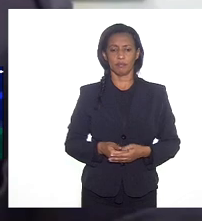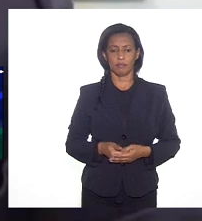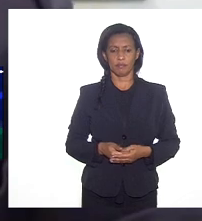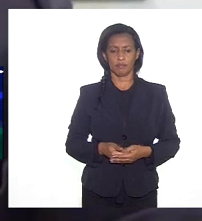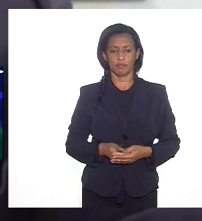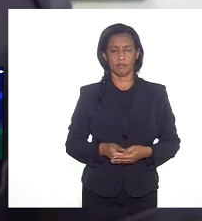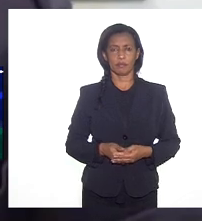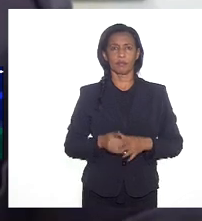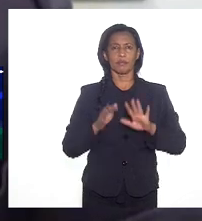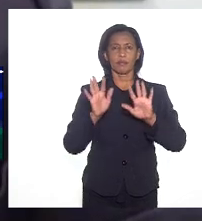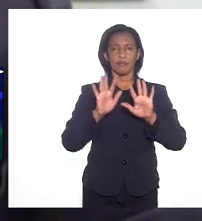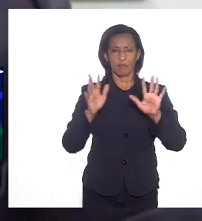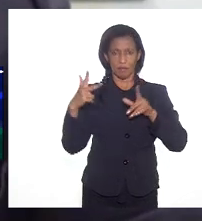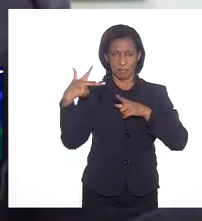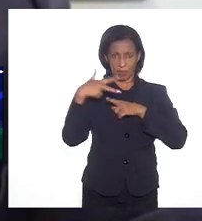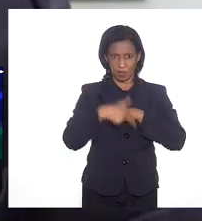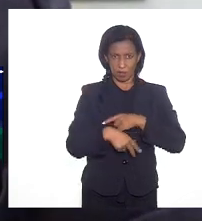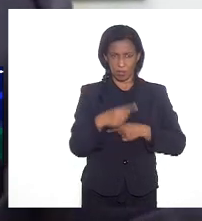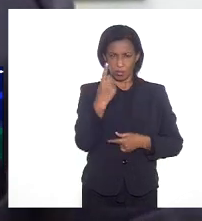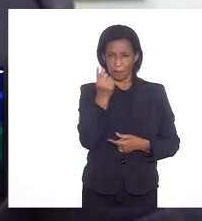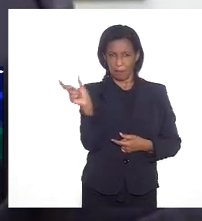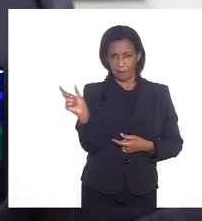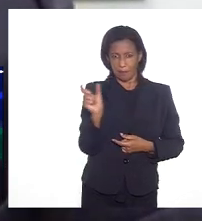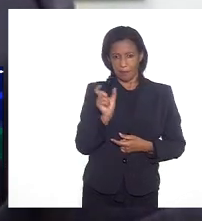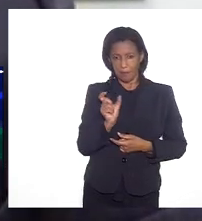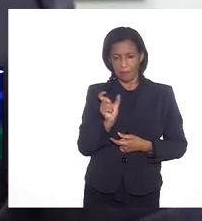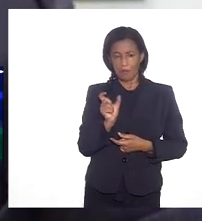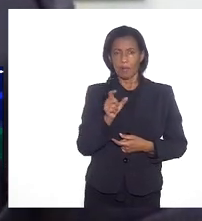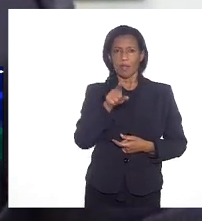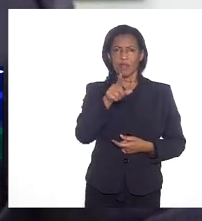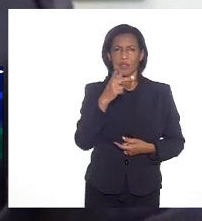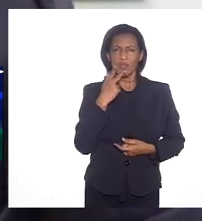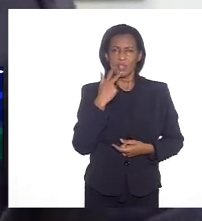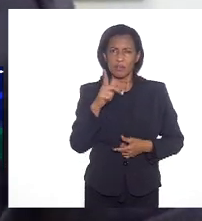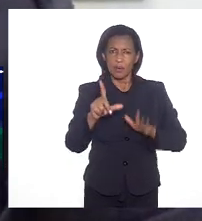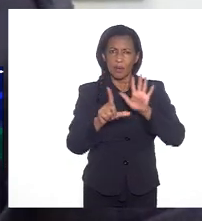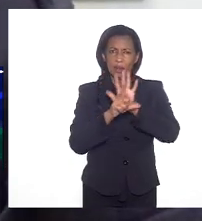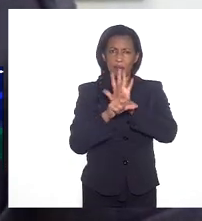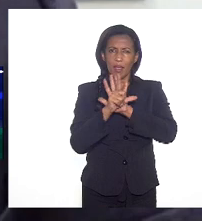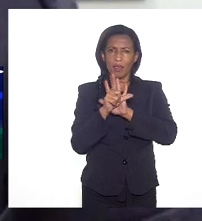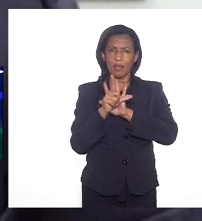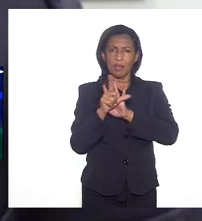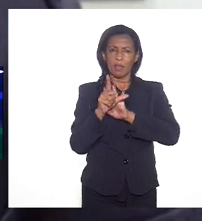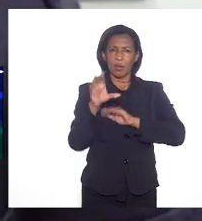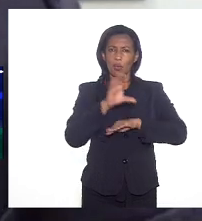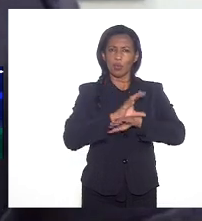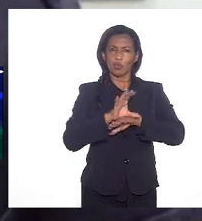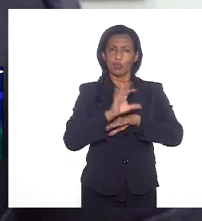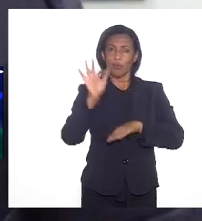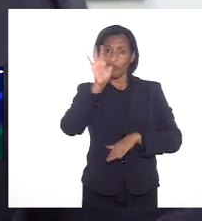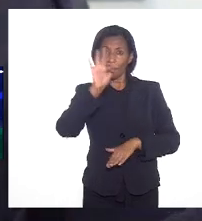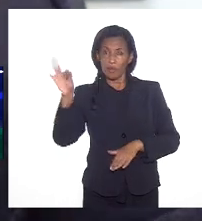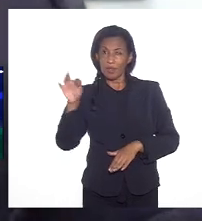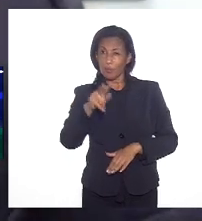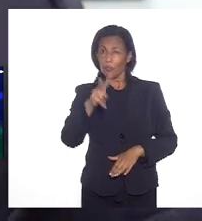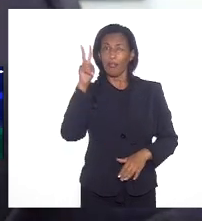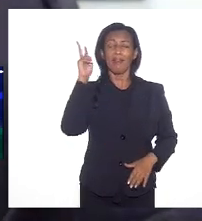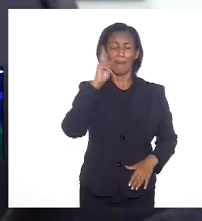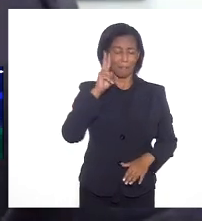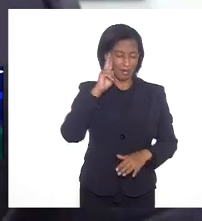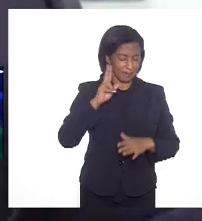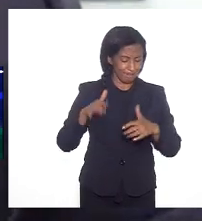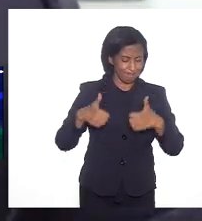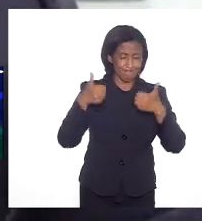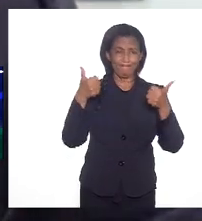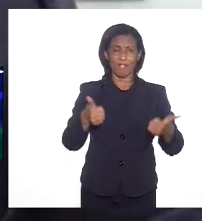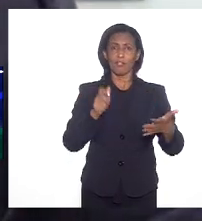Vossa Excelência, me permite uma pequena parte, porque Vossa Excelência citou a legislação federal que foi justamente bem lembrado por Vossa Excelência,